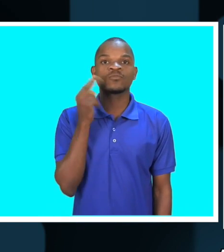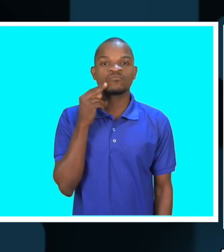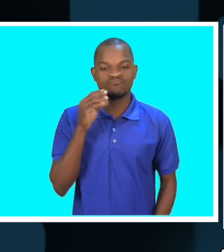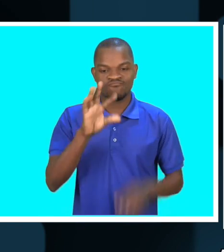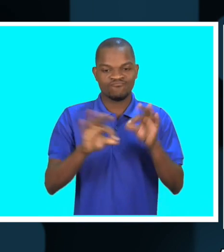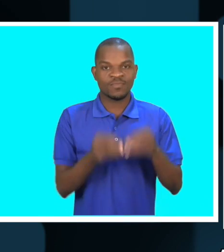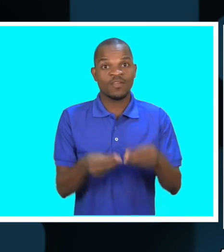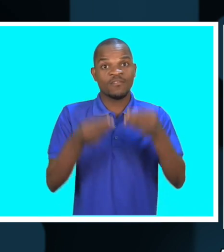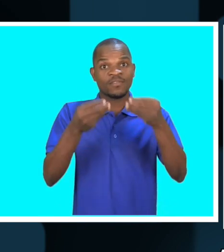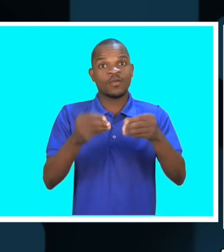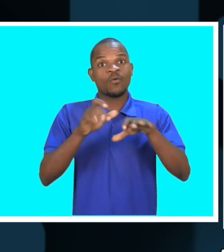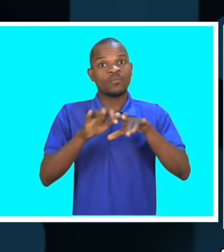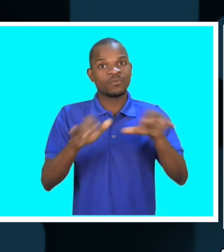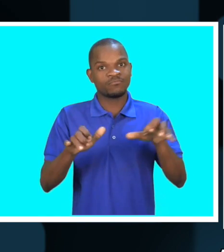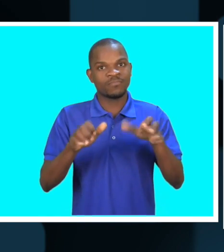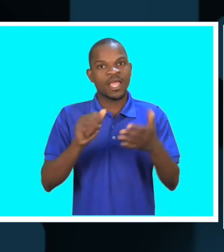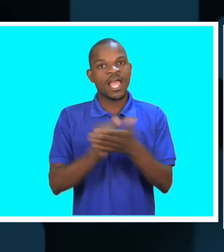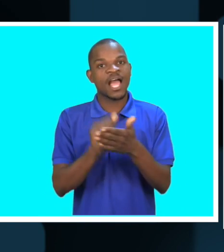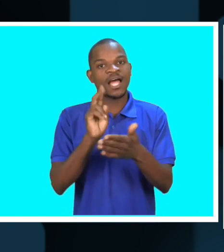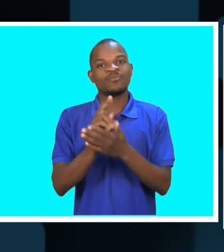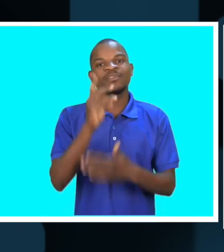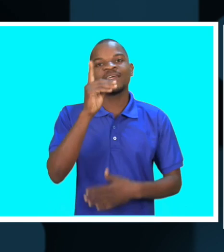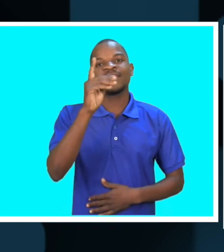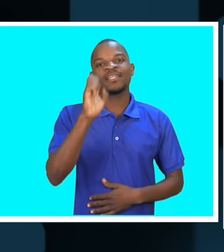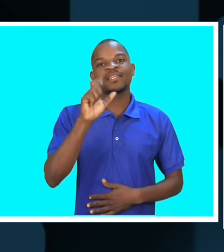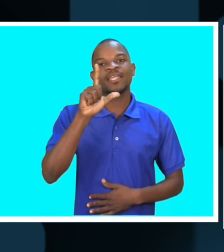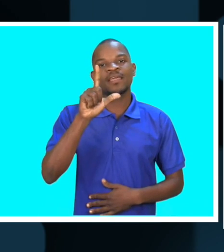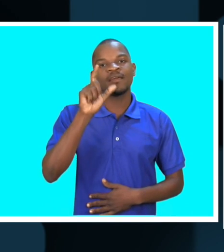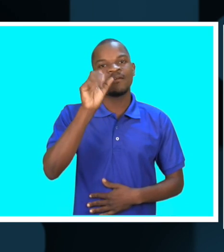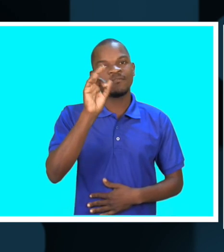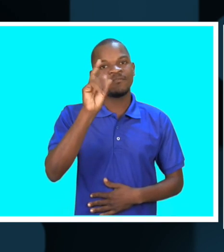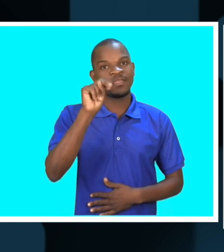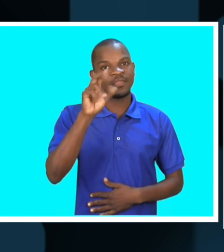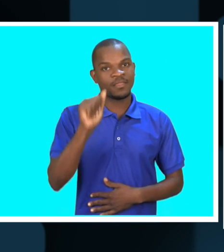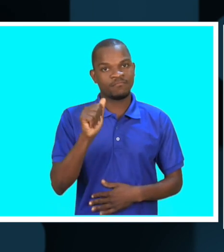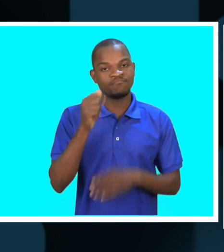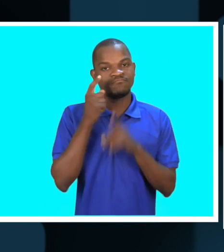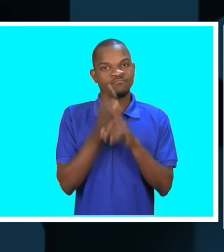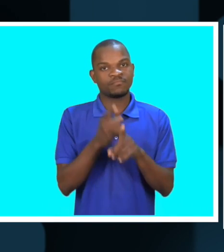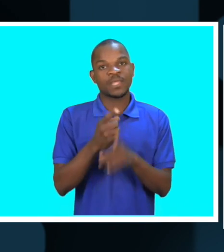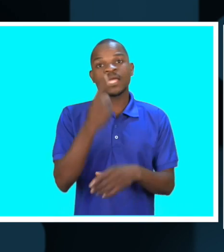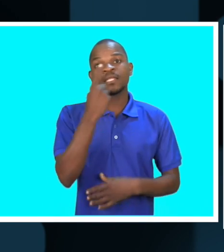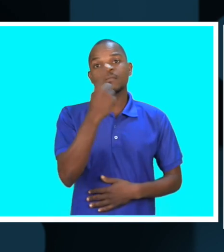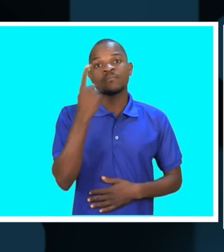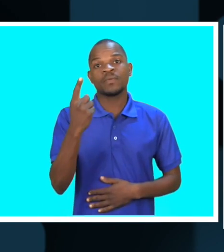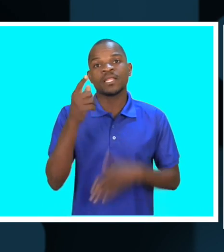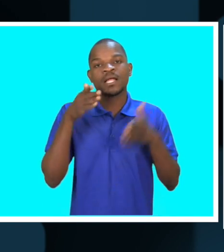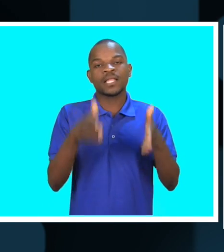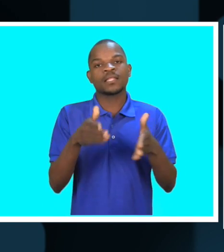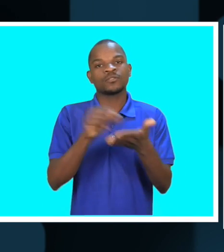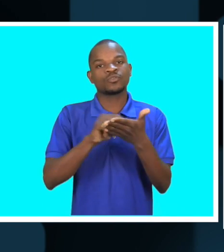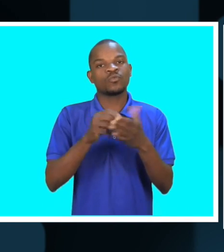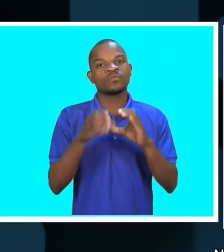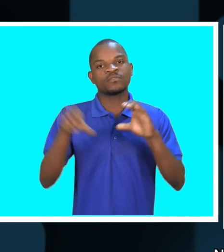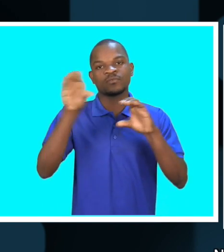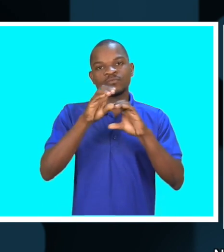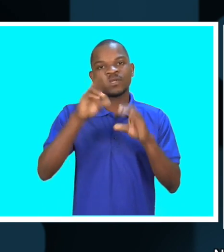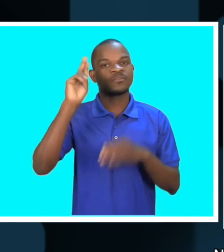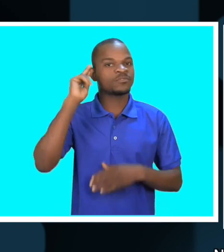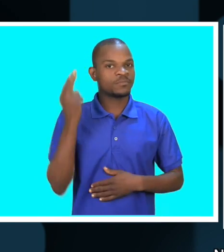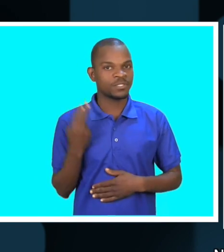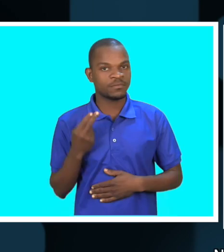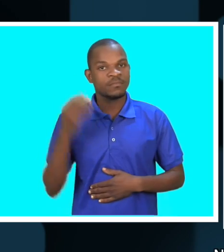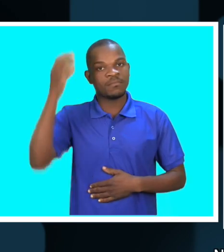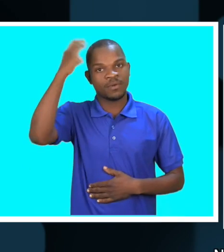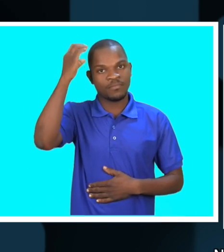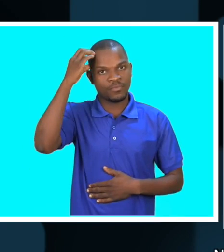A TV Surdo ofereceu um computador à aluna Delfina Nhantumbo, que frequenta a 11ª classe na Escola